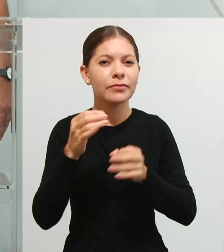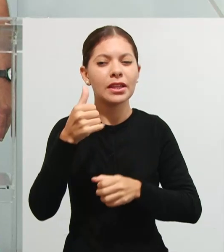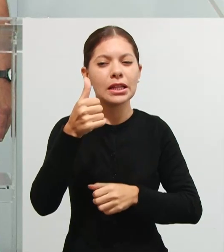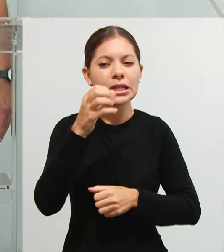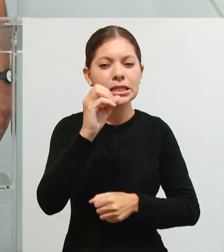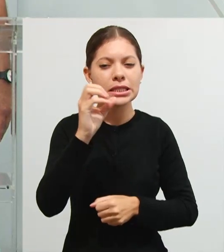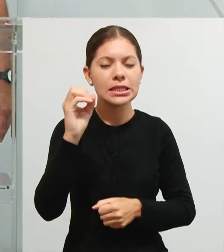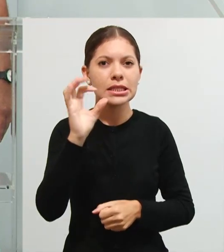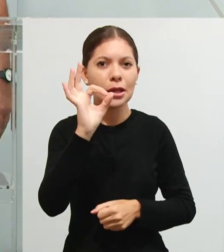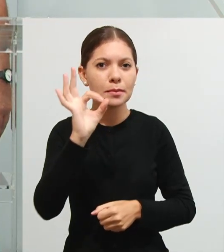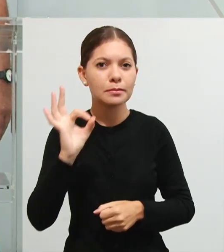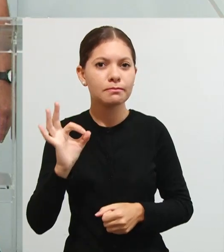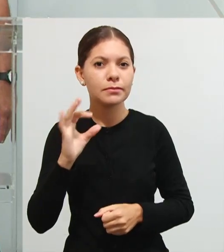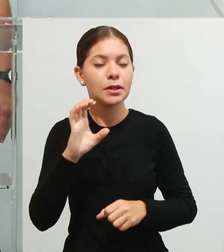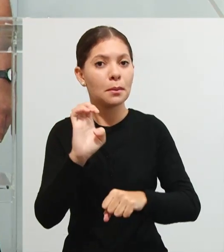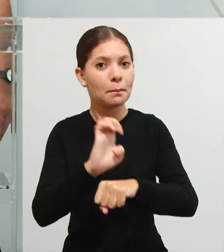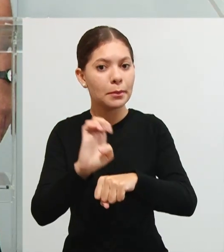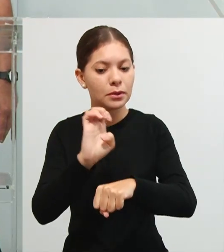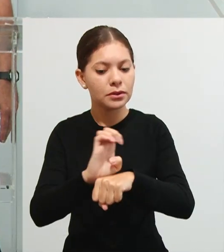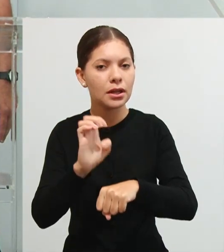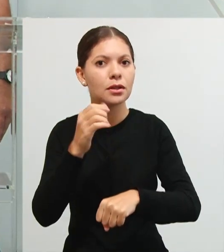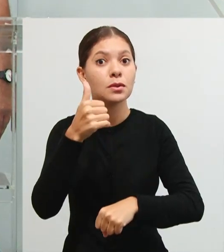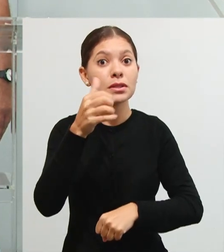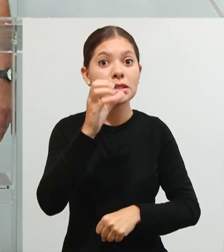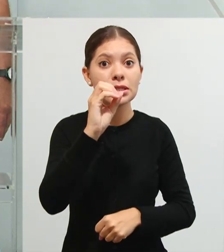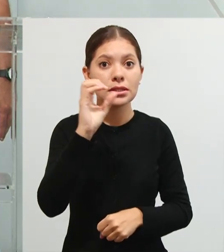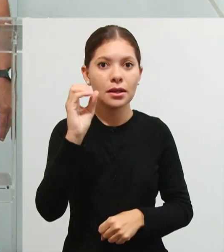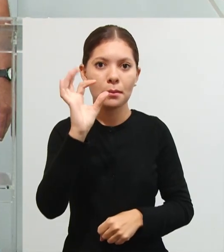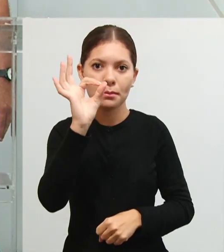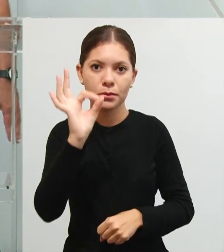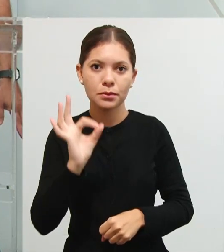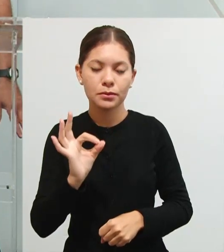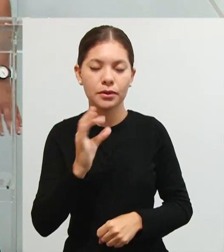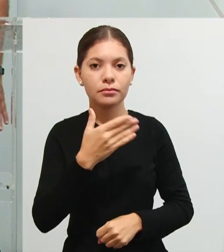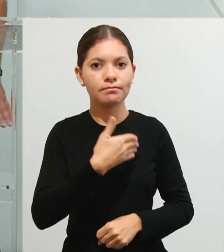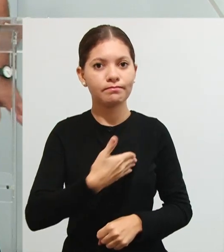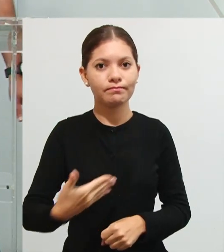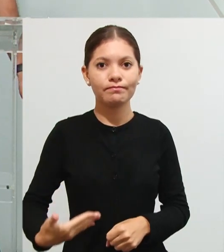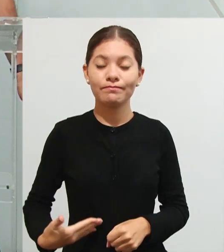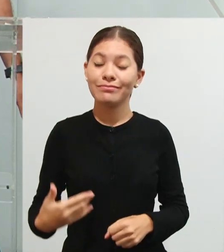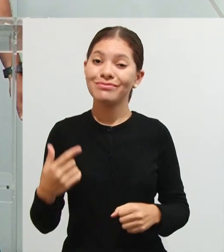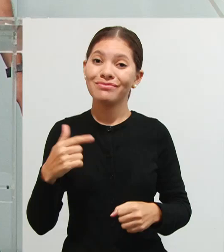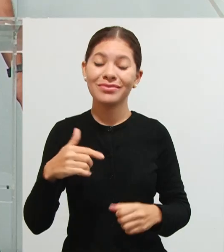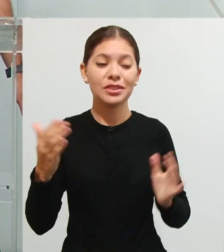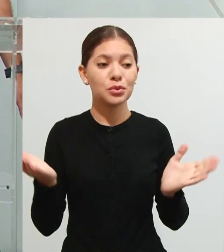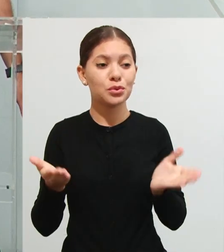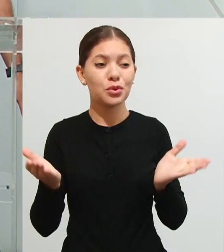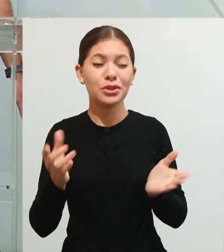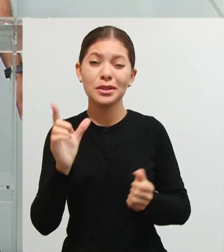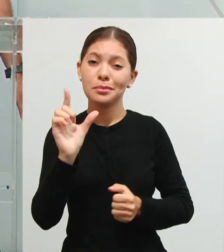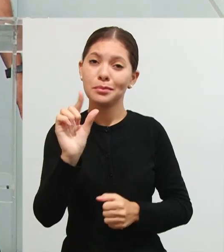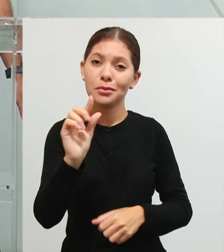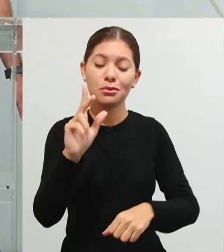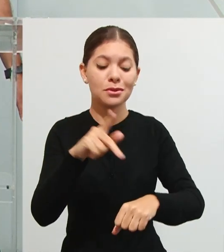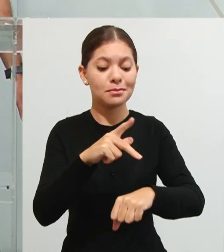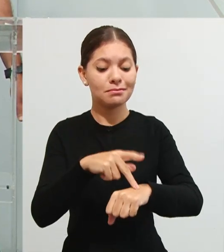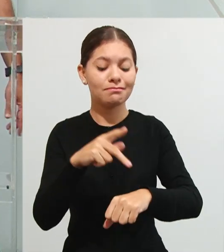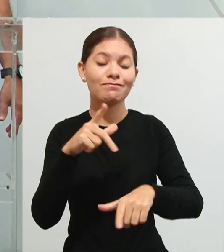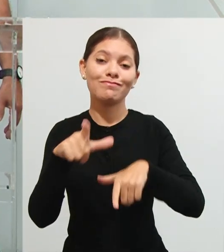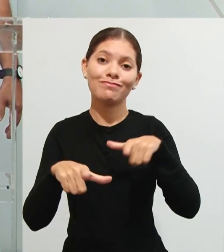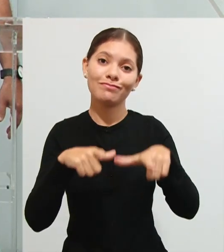100% pelo Estado, 100% por seu governo. Isso hoje é uma minoria das nações que trabalham